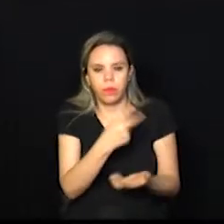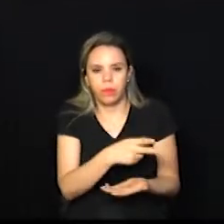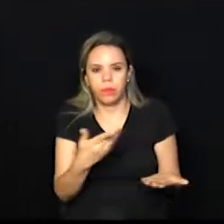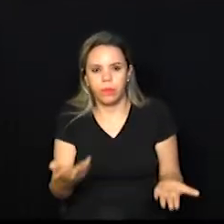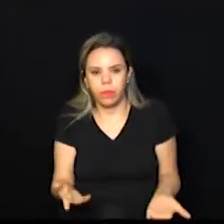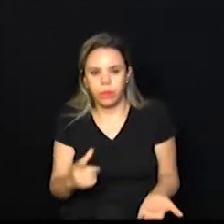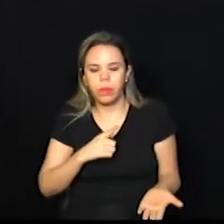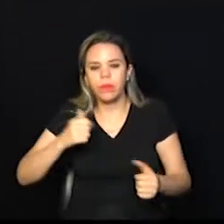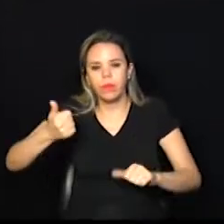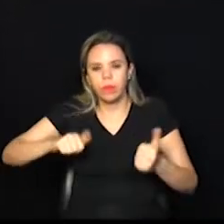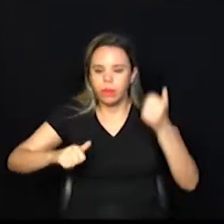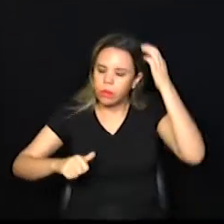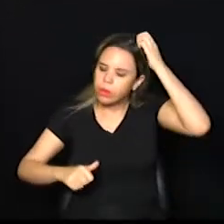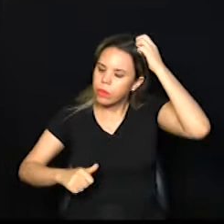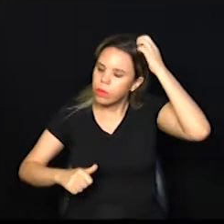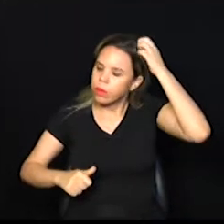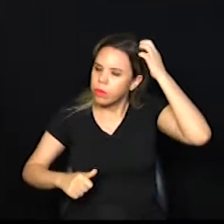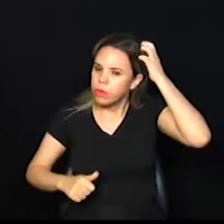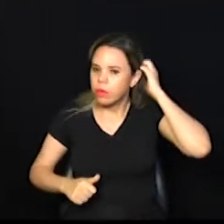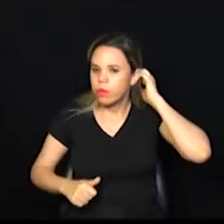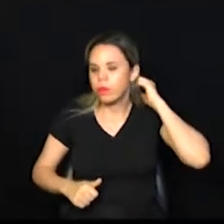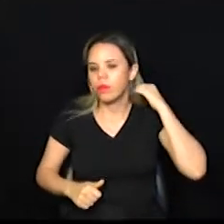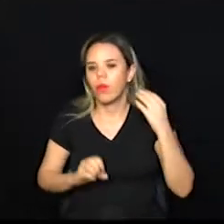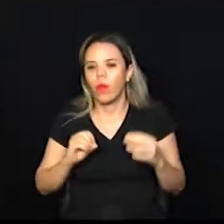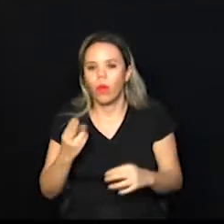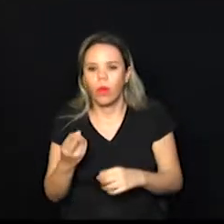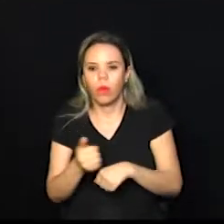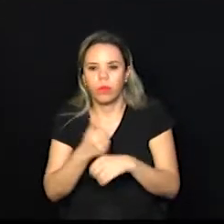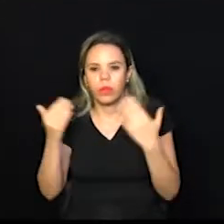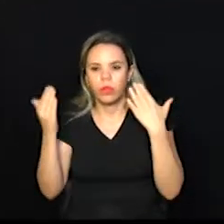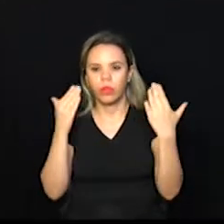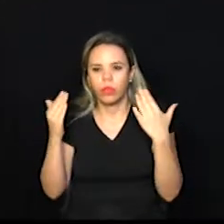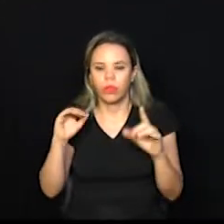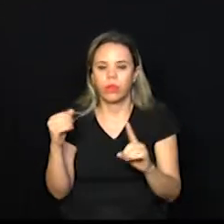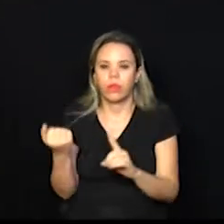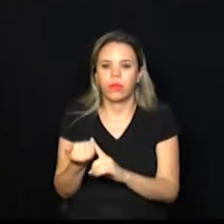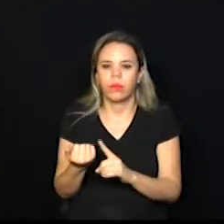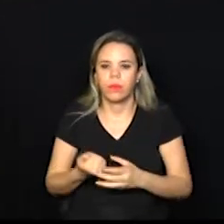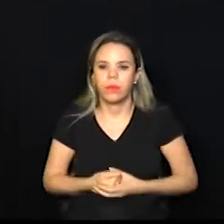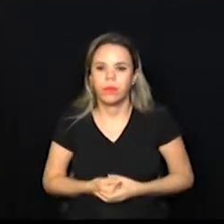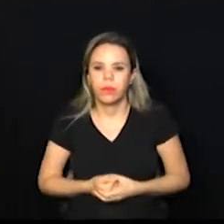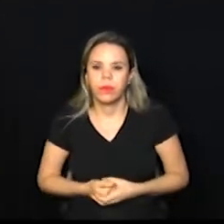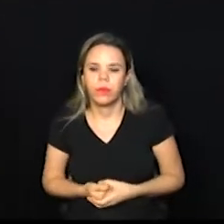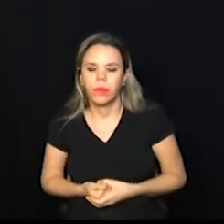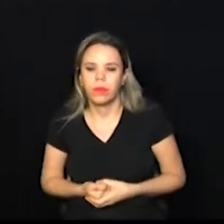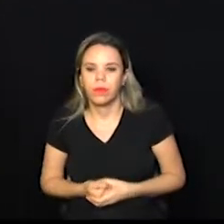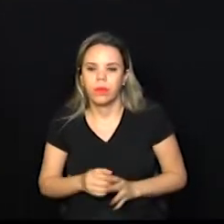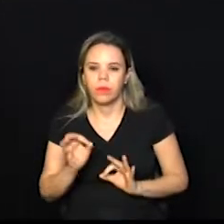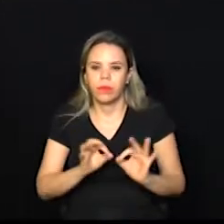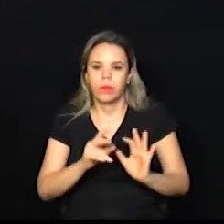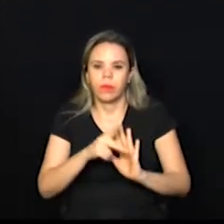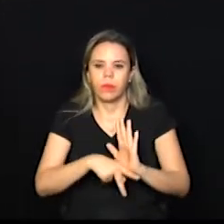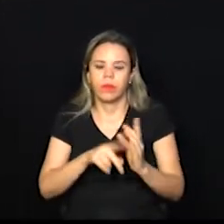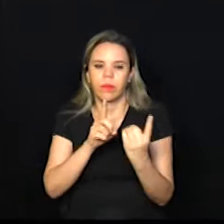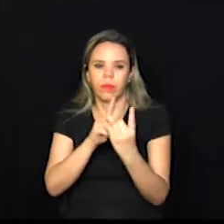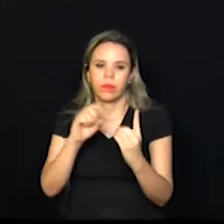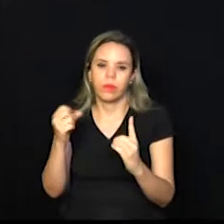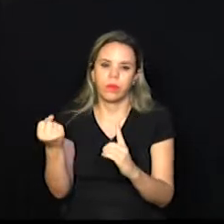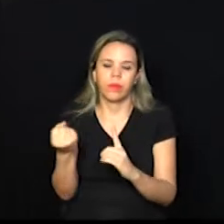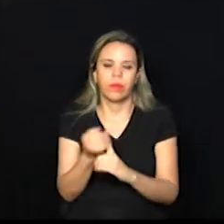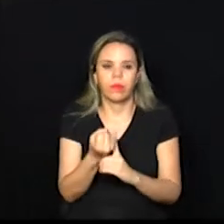temos uma avaliação psicossocial, tá? Ou a psicóloga ou a assistente social. Plano de atendimento psicossocial